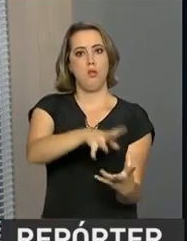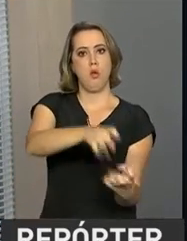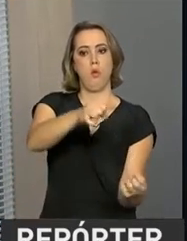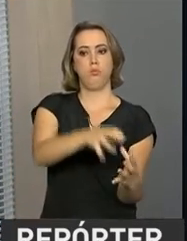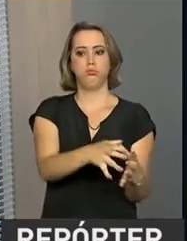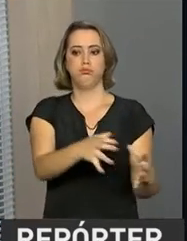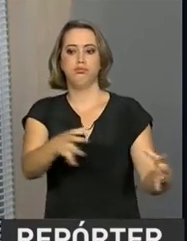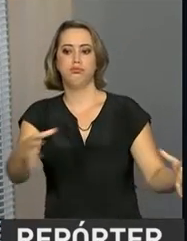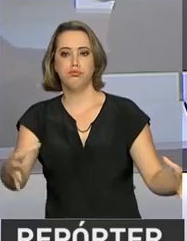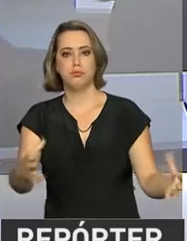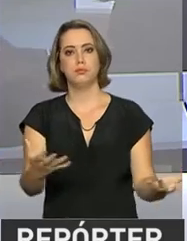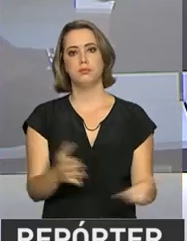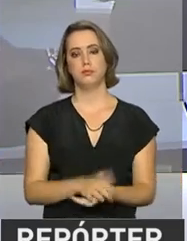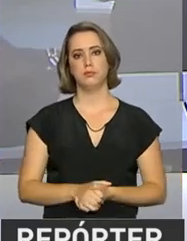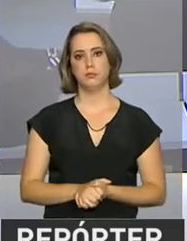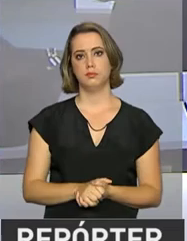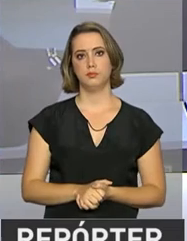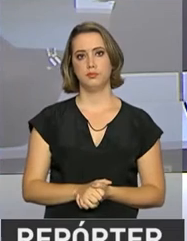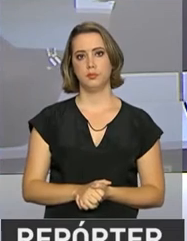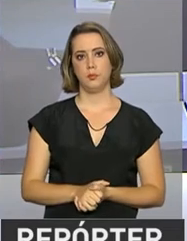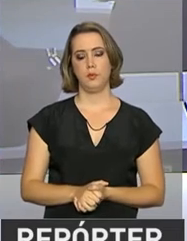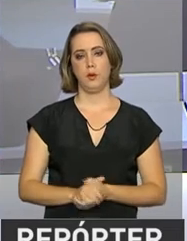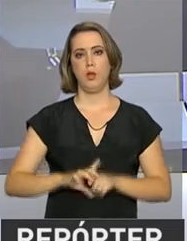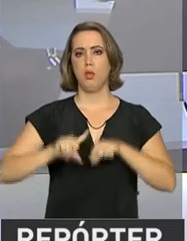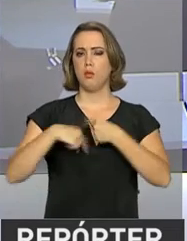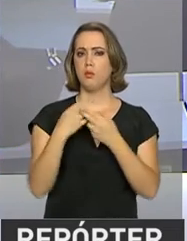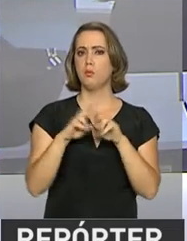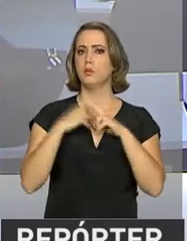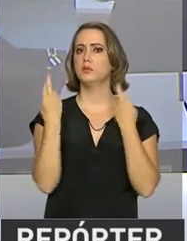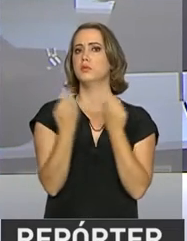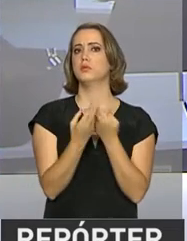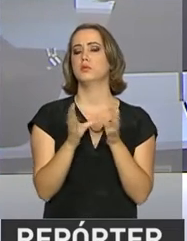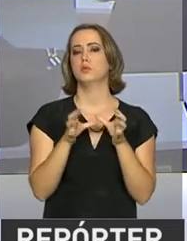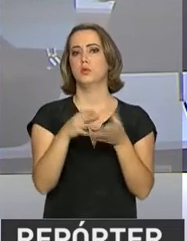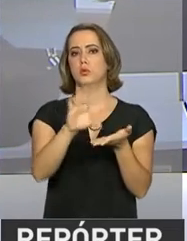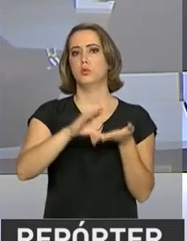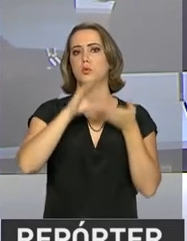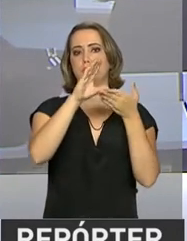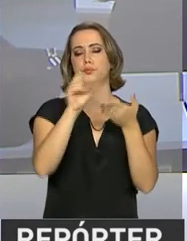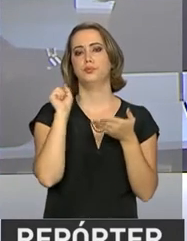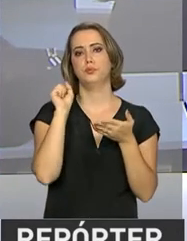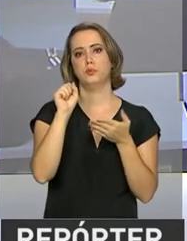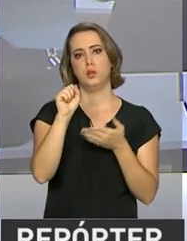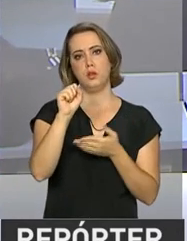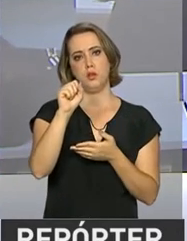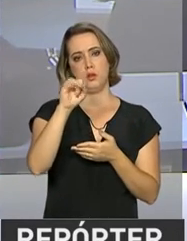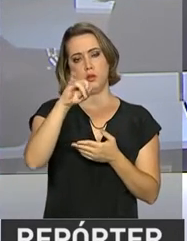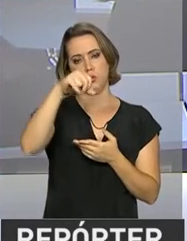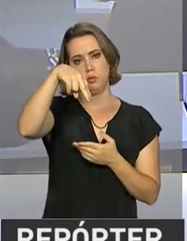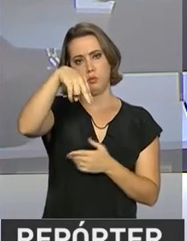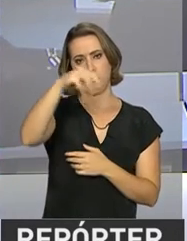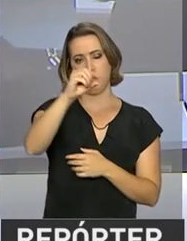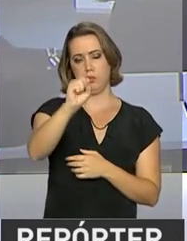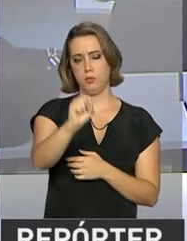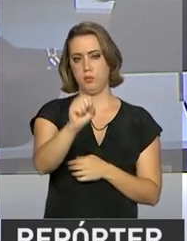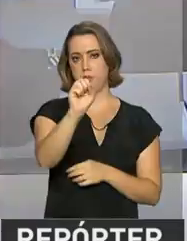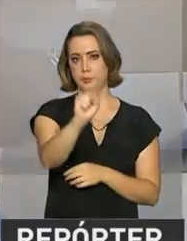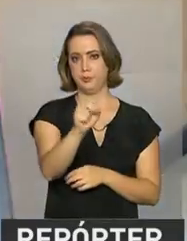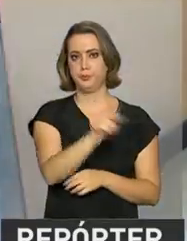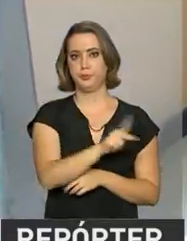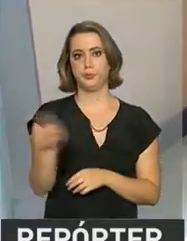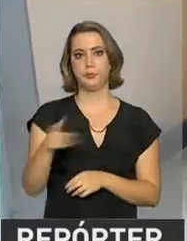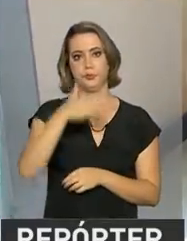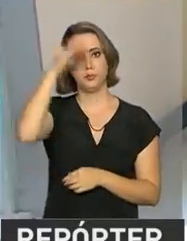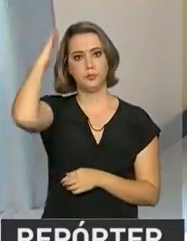dá conta de segurar e após a reunião da comissão da previdência social na manhã de hoje o presidente michel